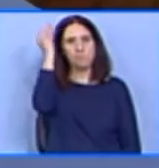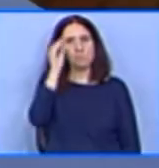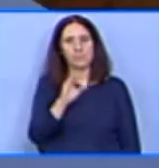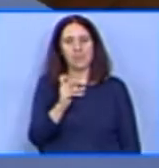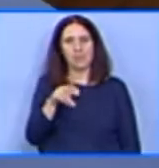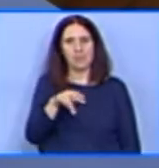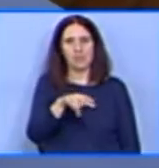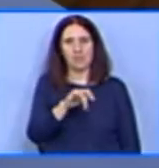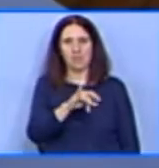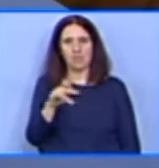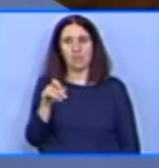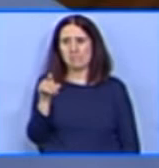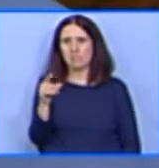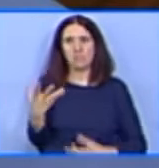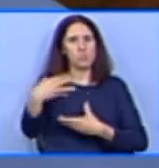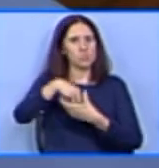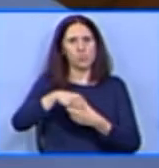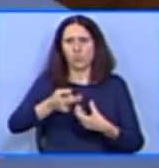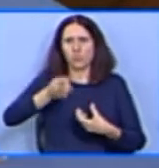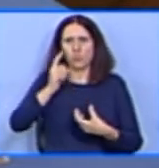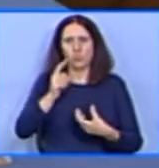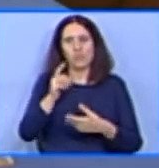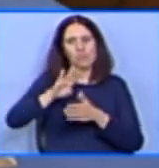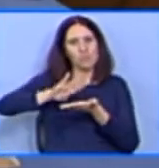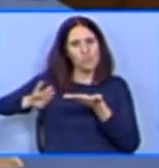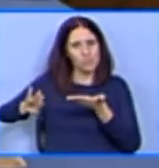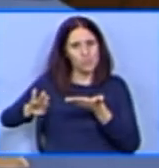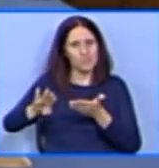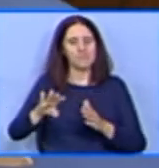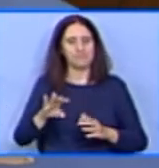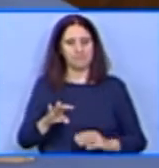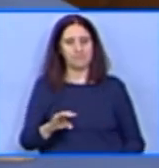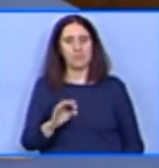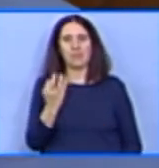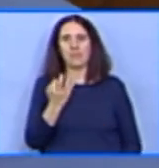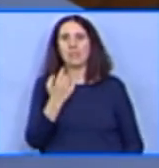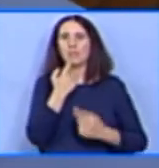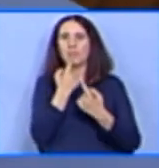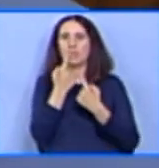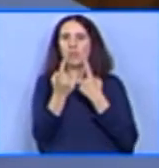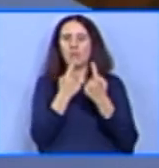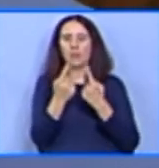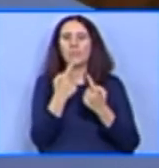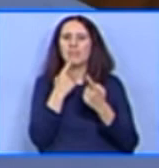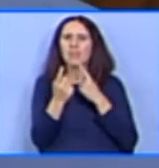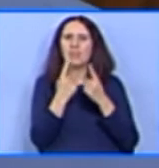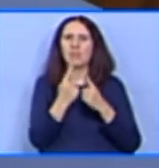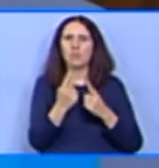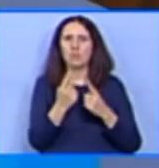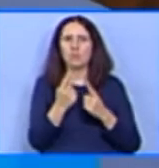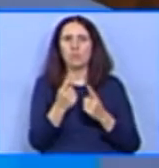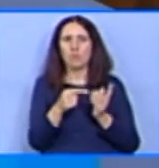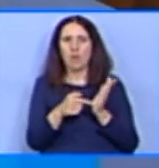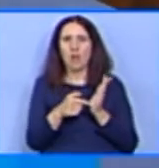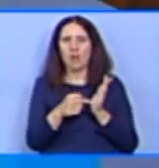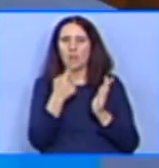Quer dizer que estes seriam daqueles que não estavam de todo incluídos, estavam excluídos. estabelece-se um diálogo e nesse diálogo, segundo a